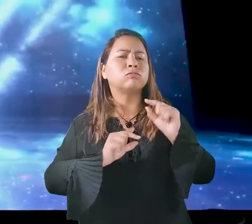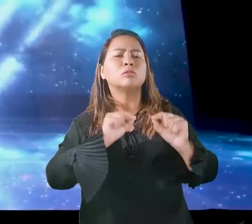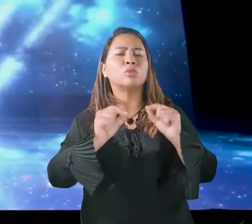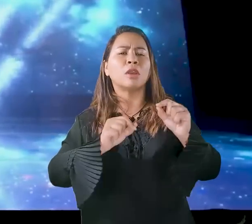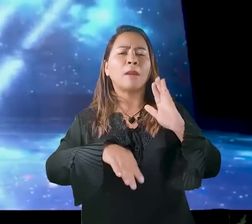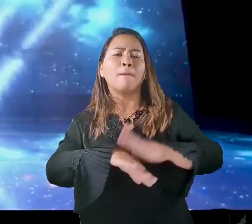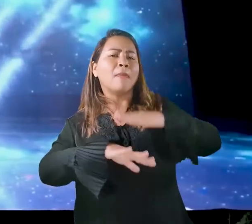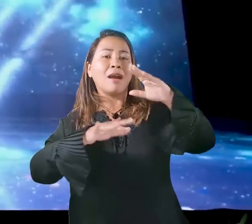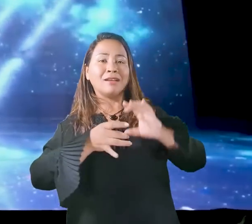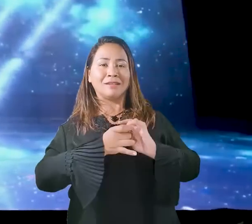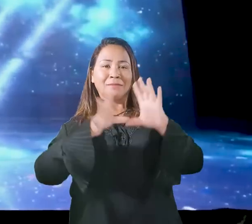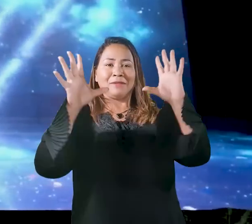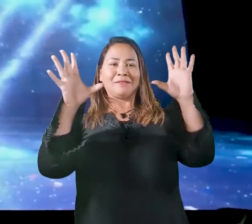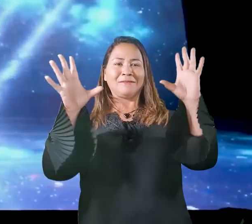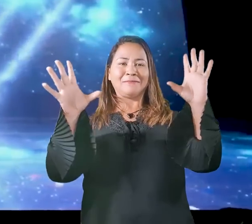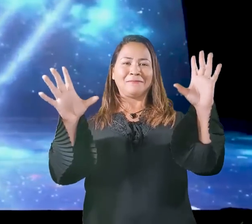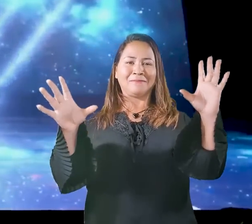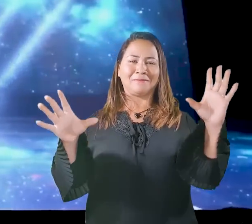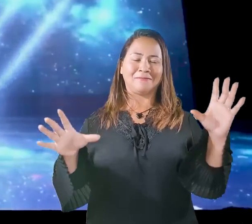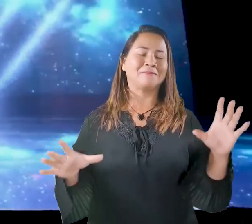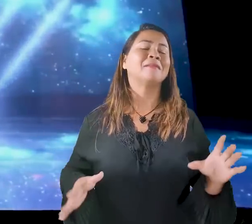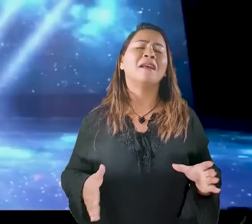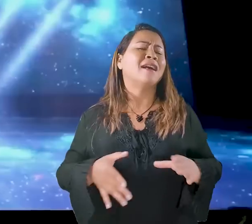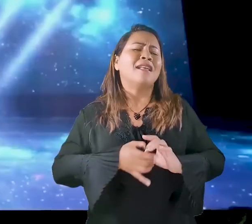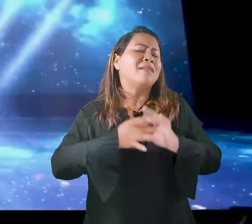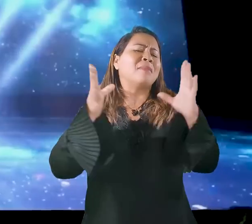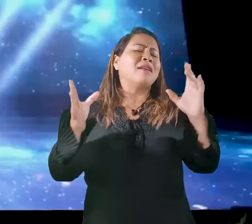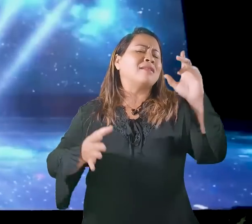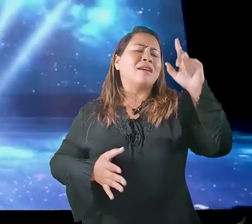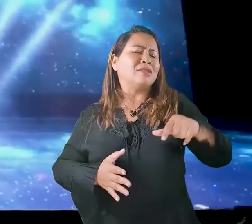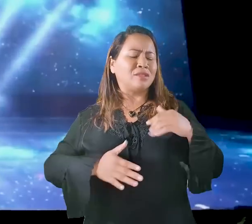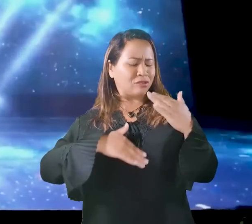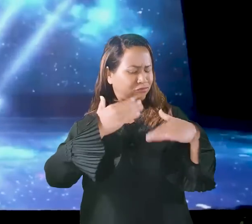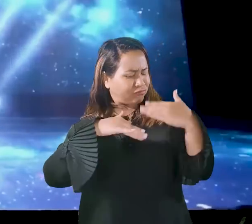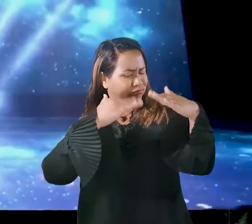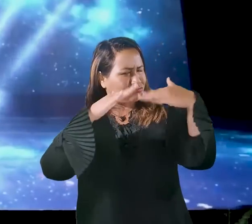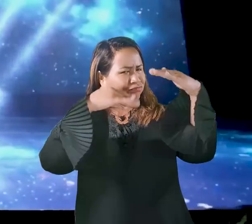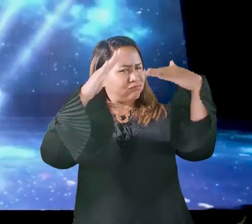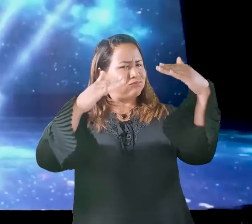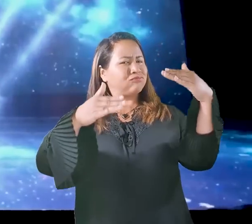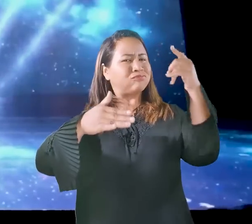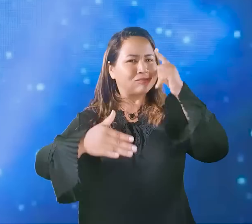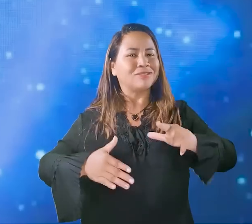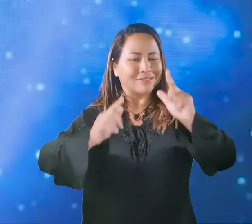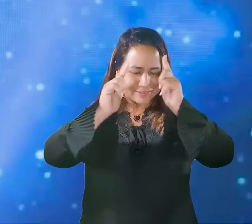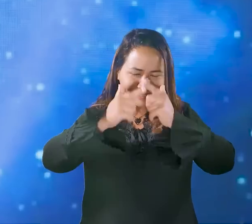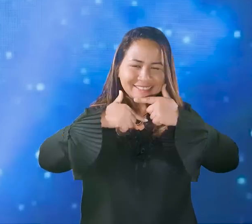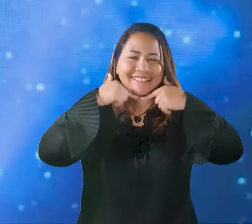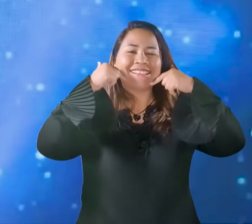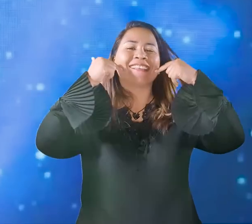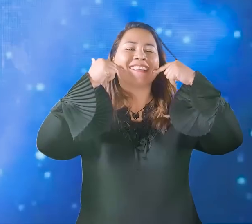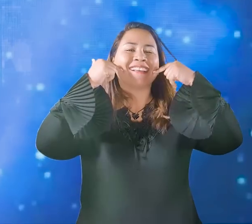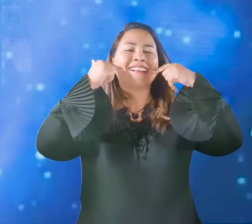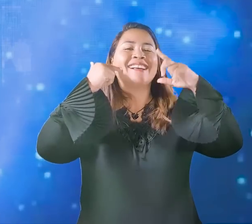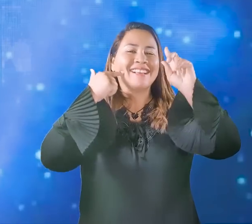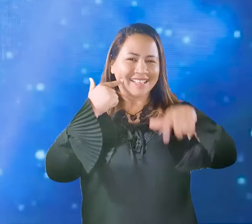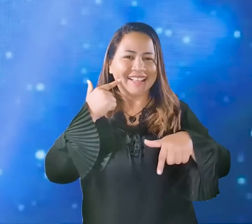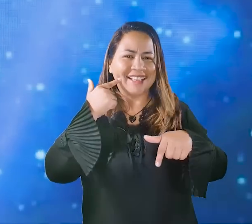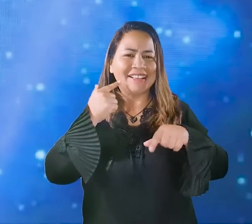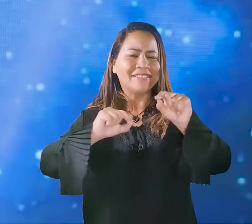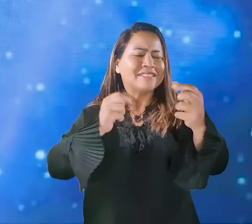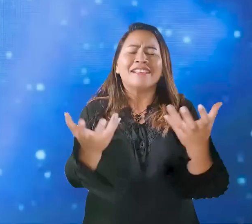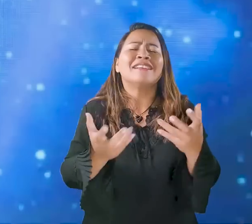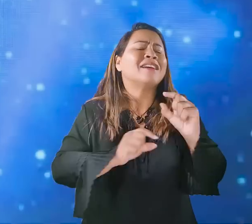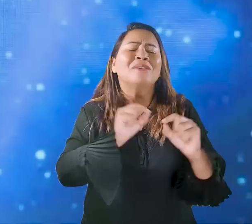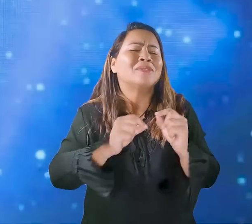Liberdade. Liberdade é ser livre, é ser próspero, é ter um sorriso. O que você quer?